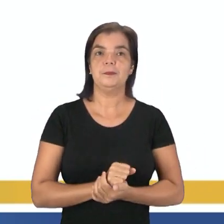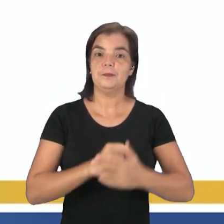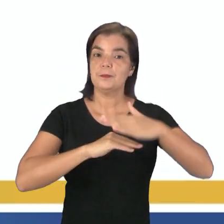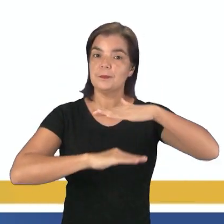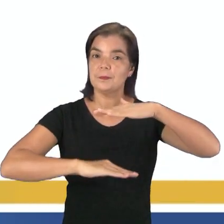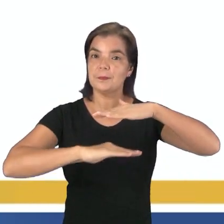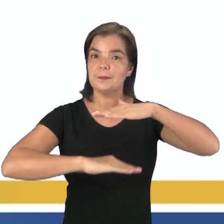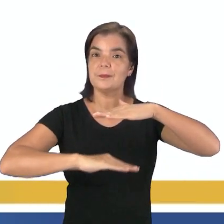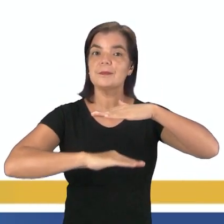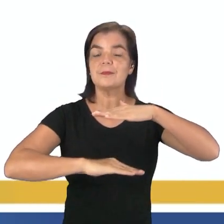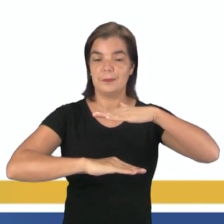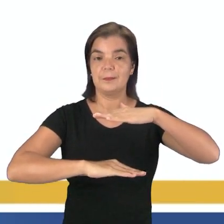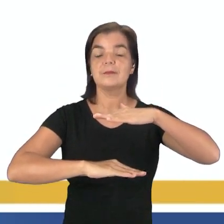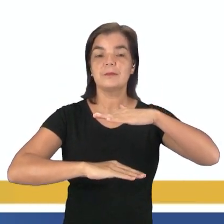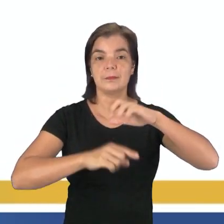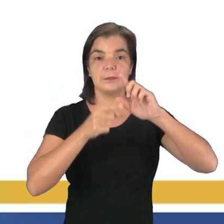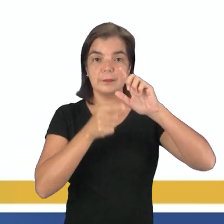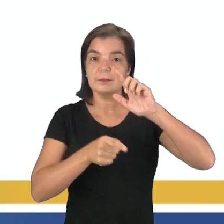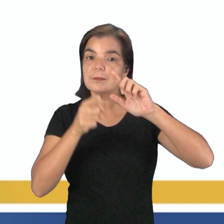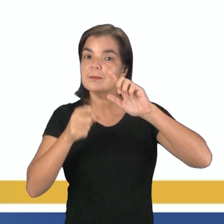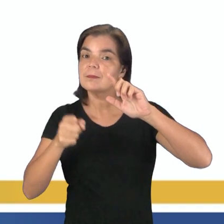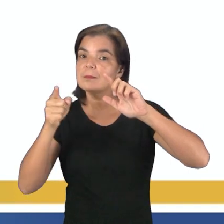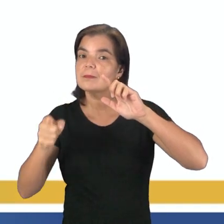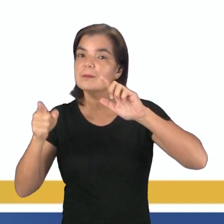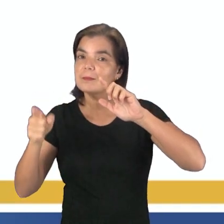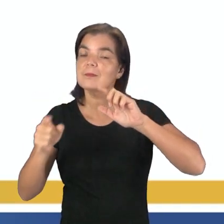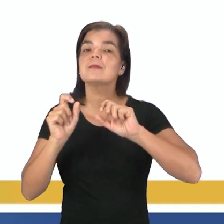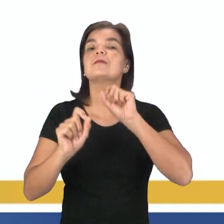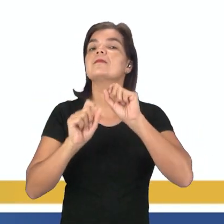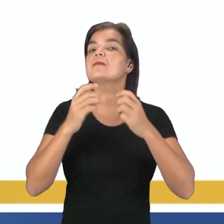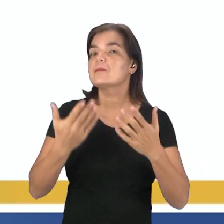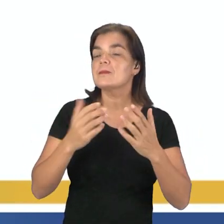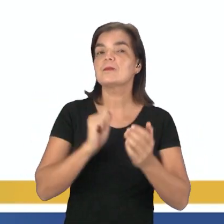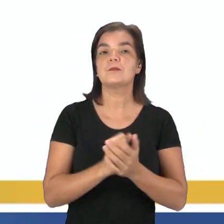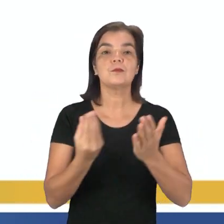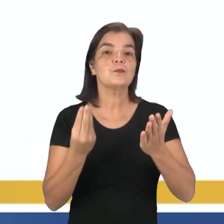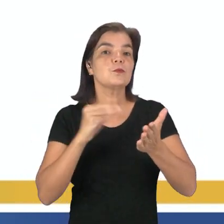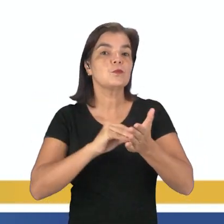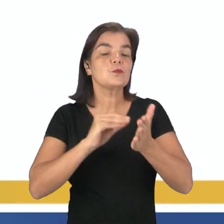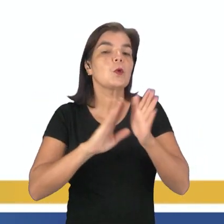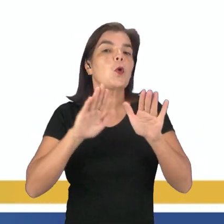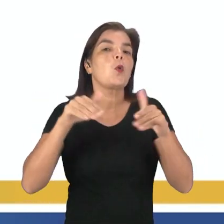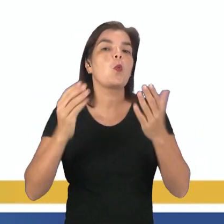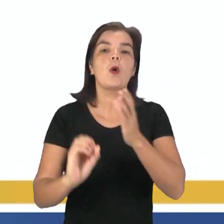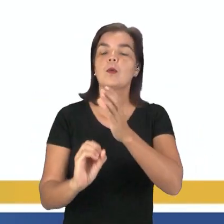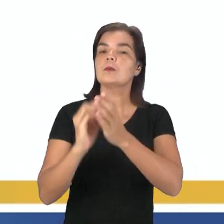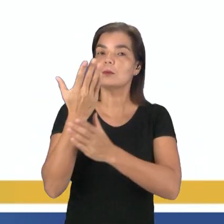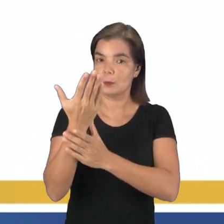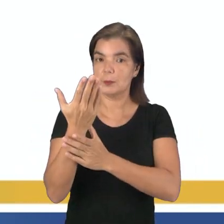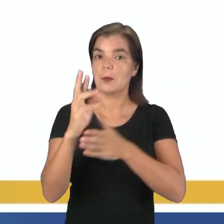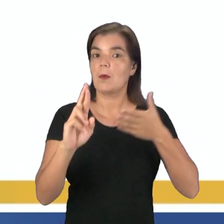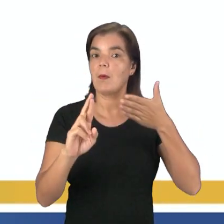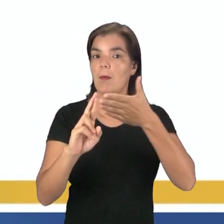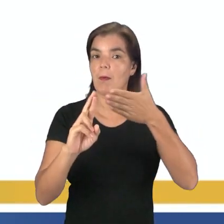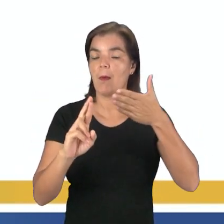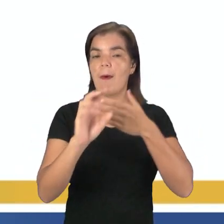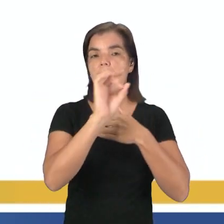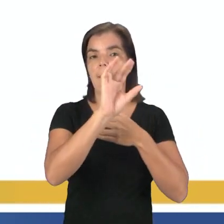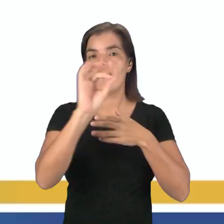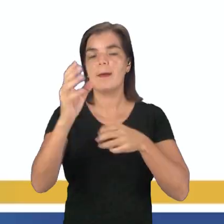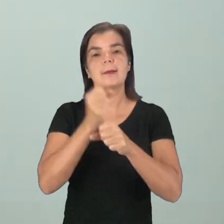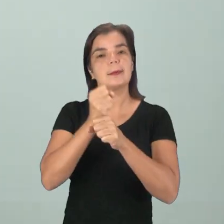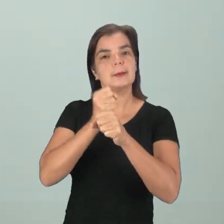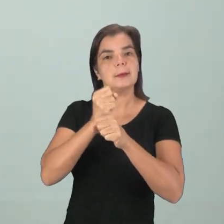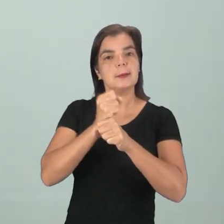de baixo da linha, nos traços indicados, coloque qual acontecimento se refere a cada